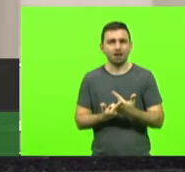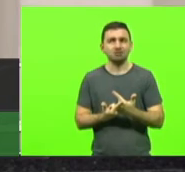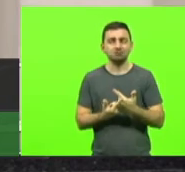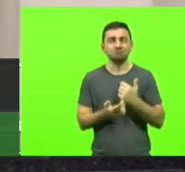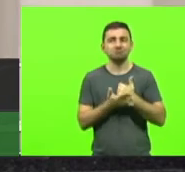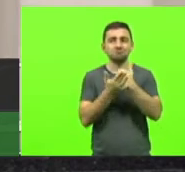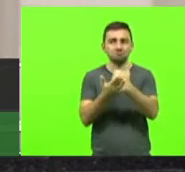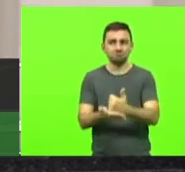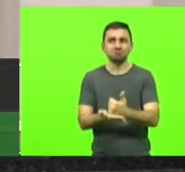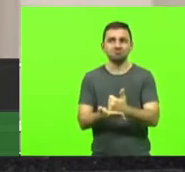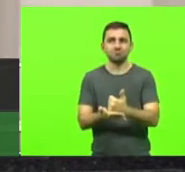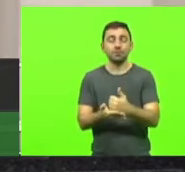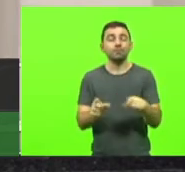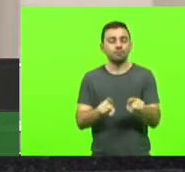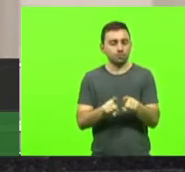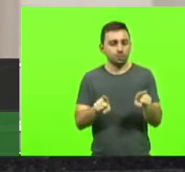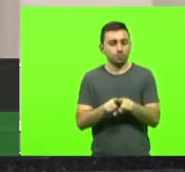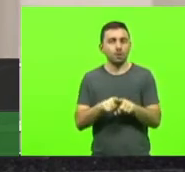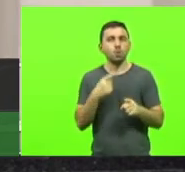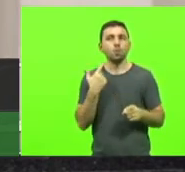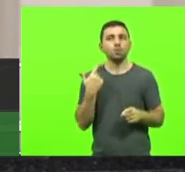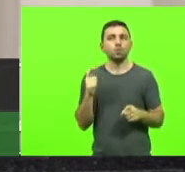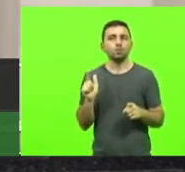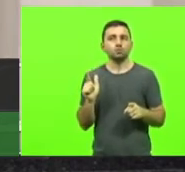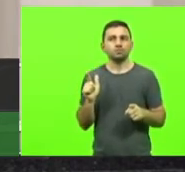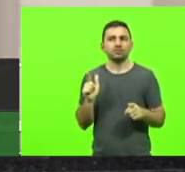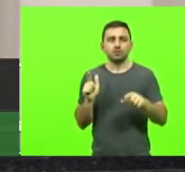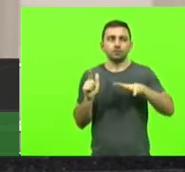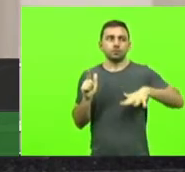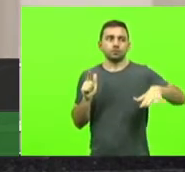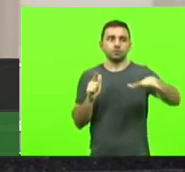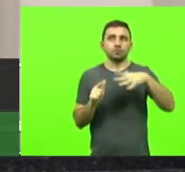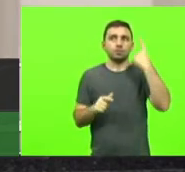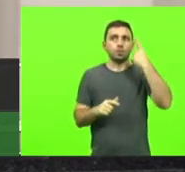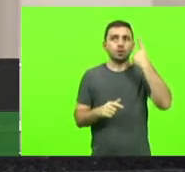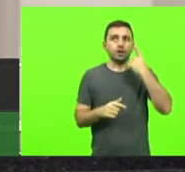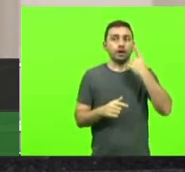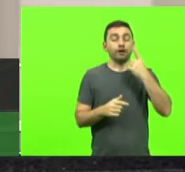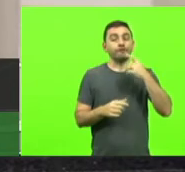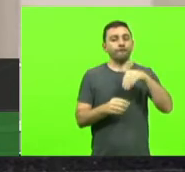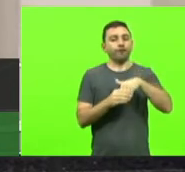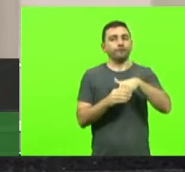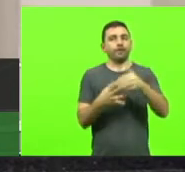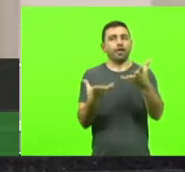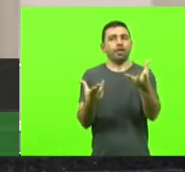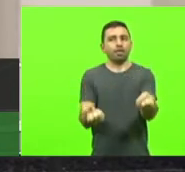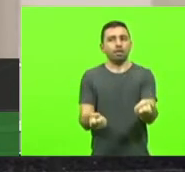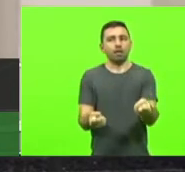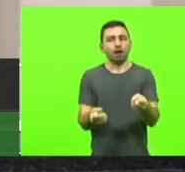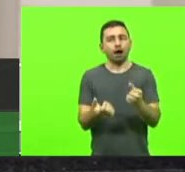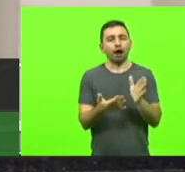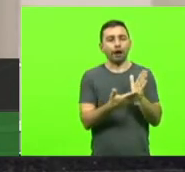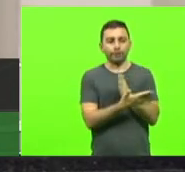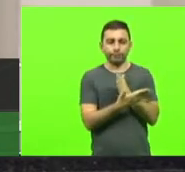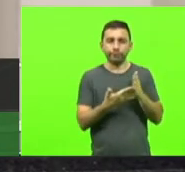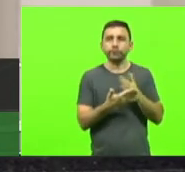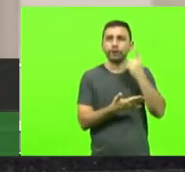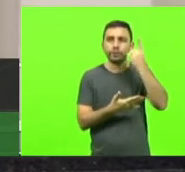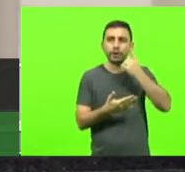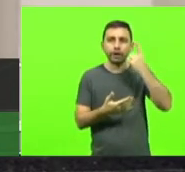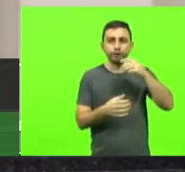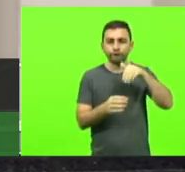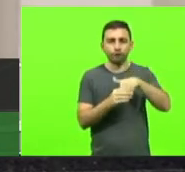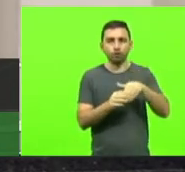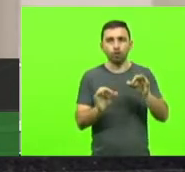importante frisar também que nem todos os deputados votaram favoráveis. Muitos deles que sequer